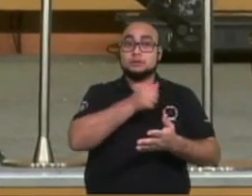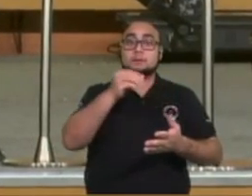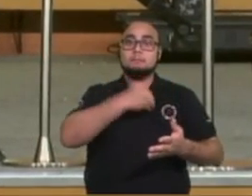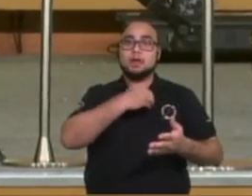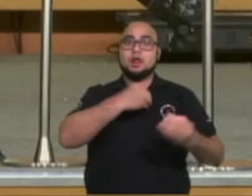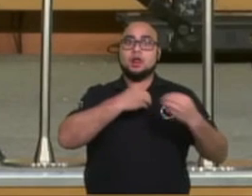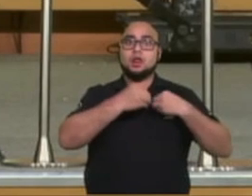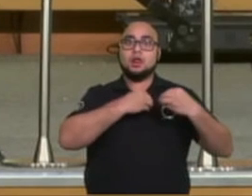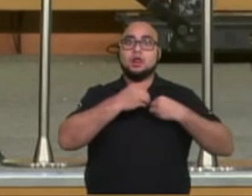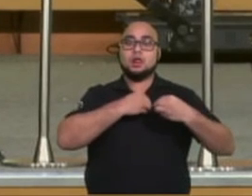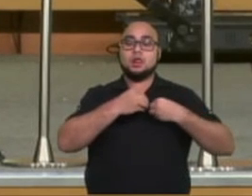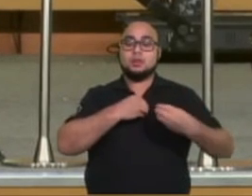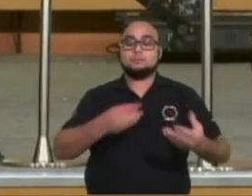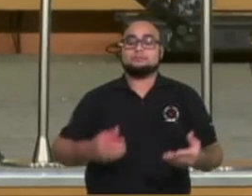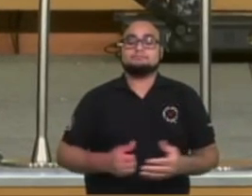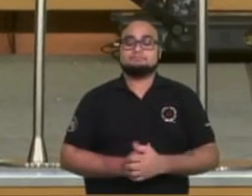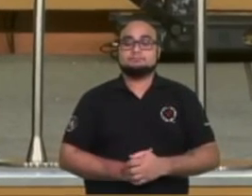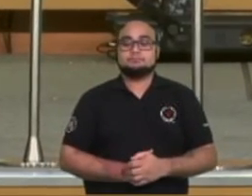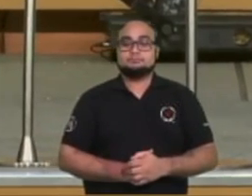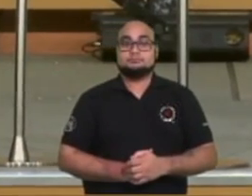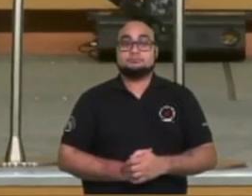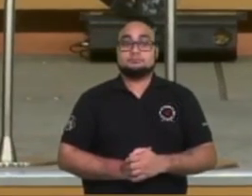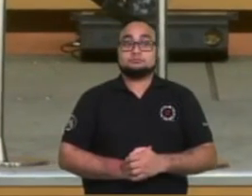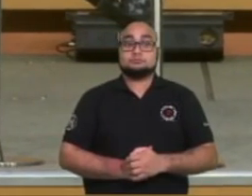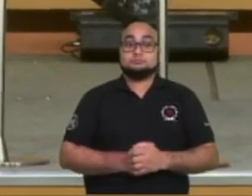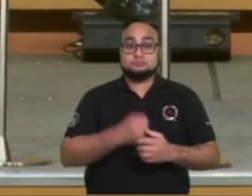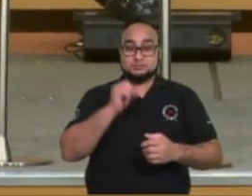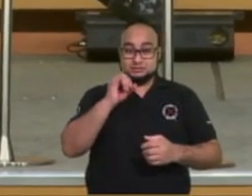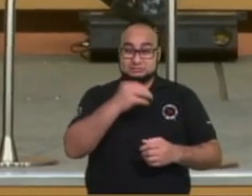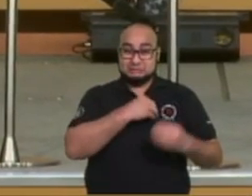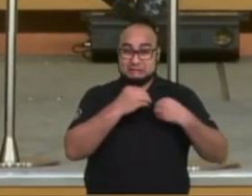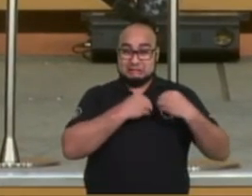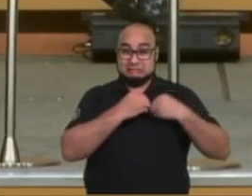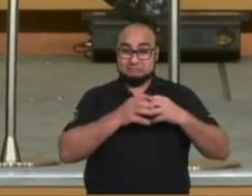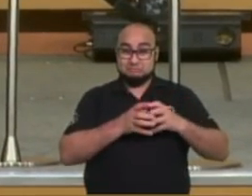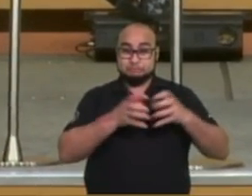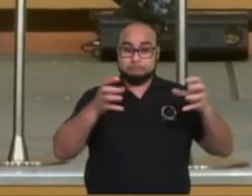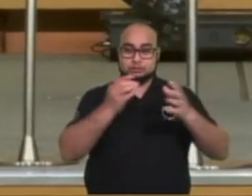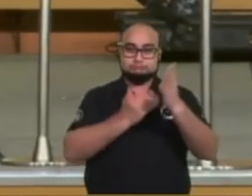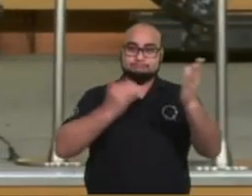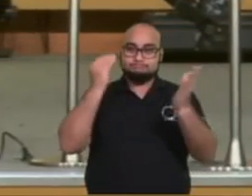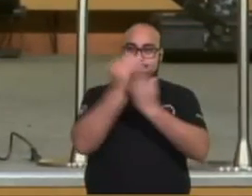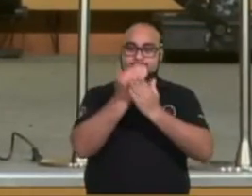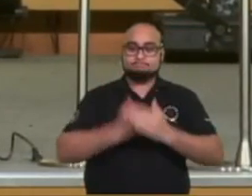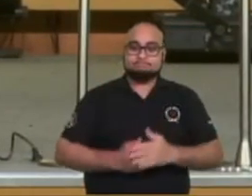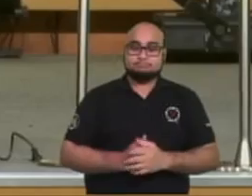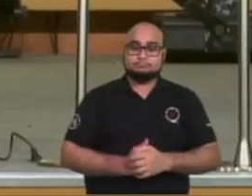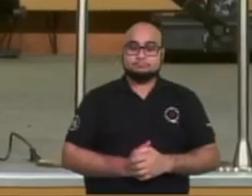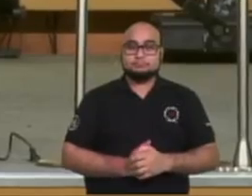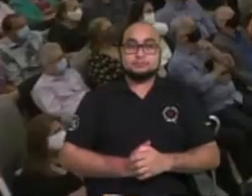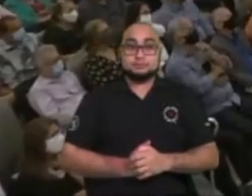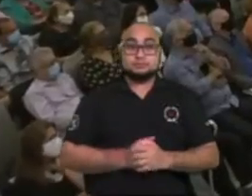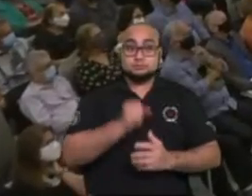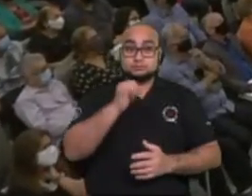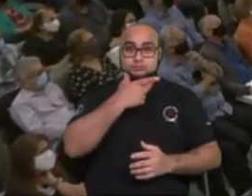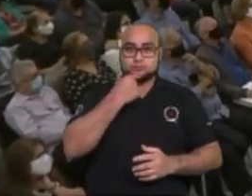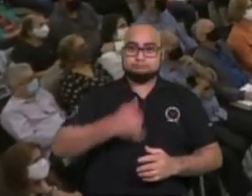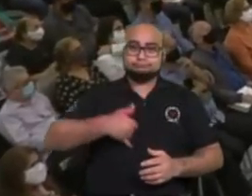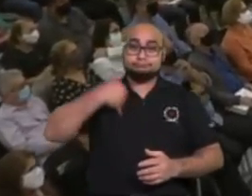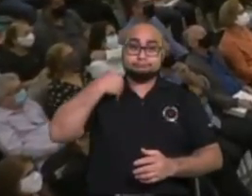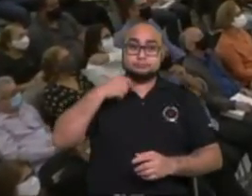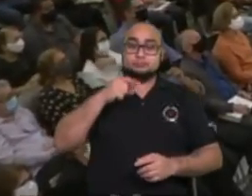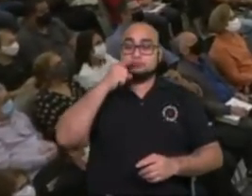Olha a classificação da soberba é uma grande transgressão e o cara fica besta